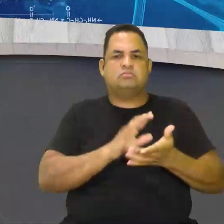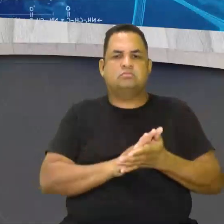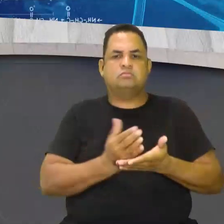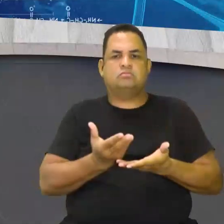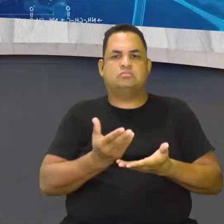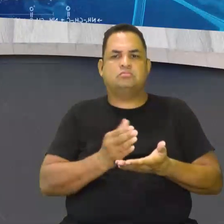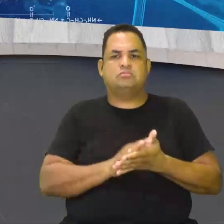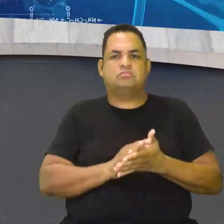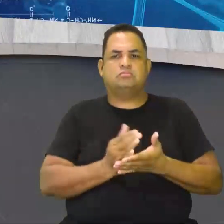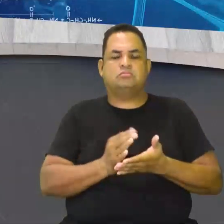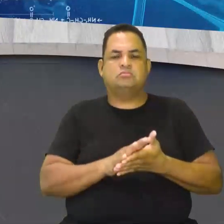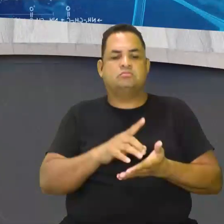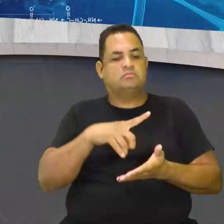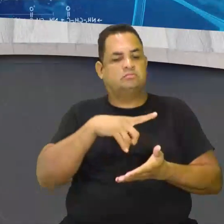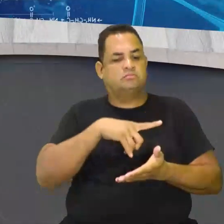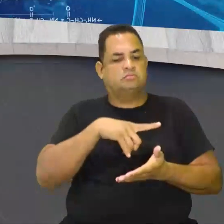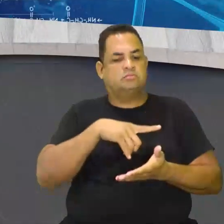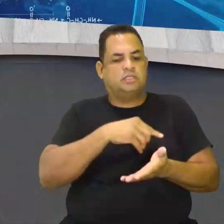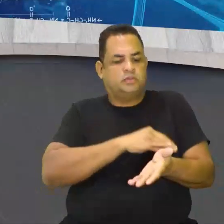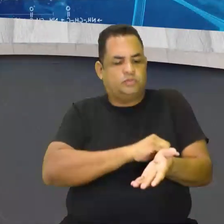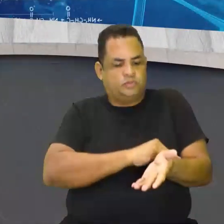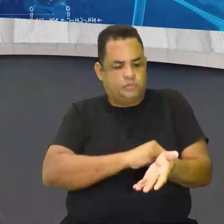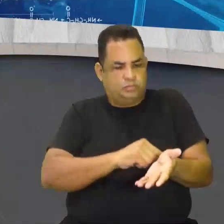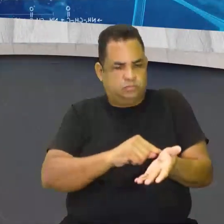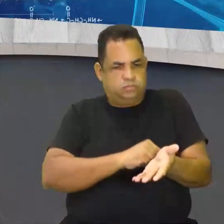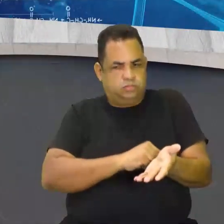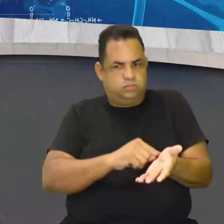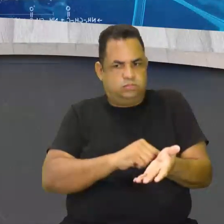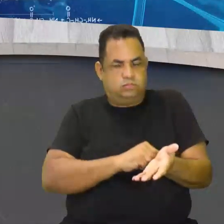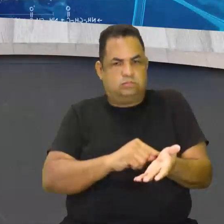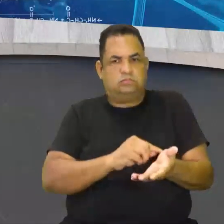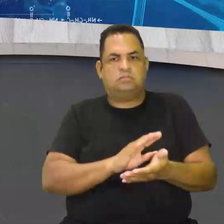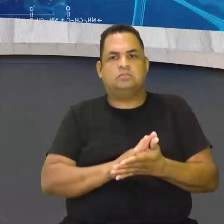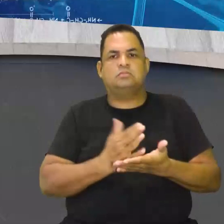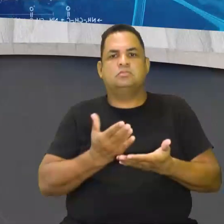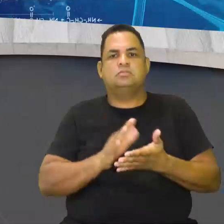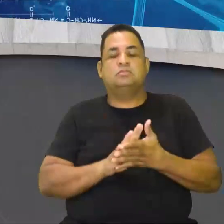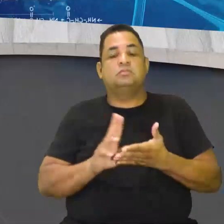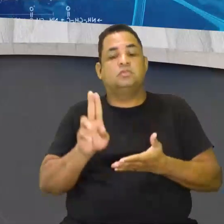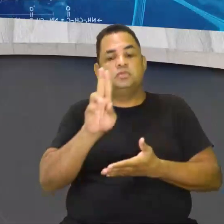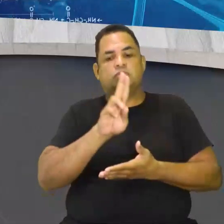componentes que constituem o sangue. Mas isso só